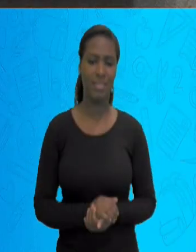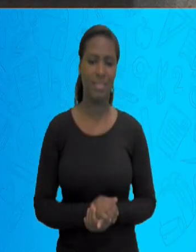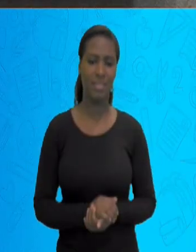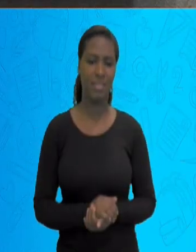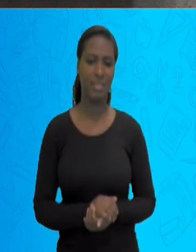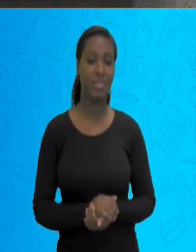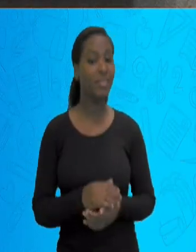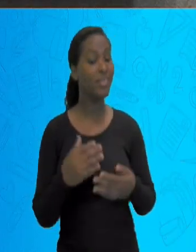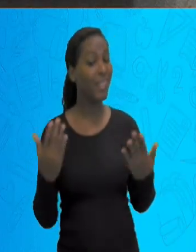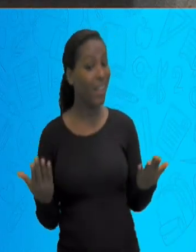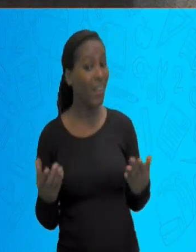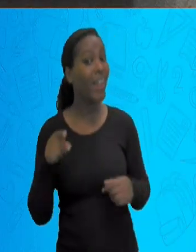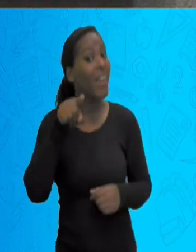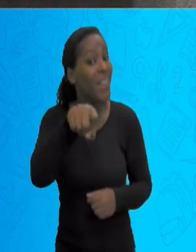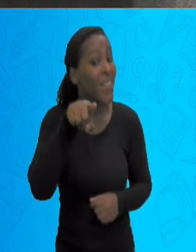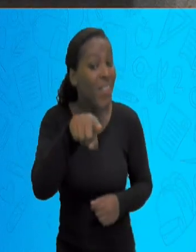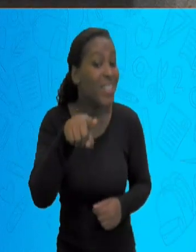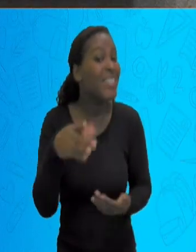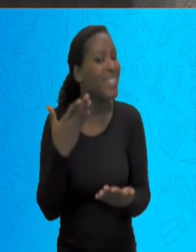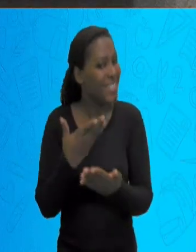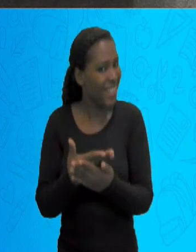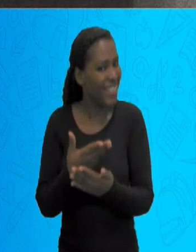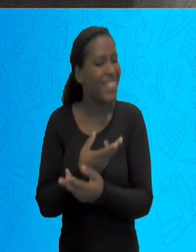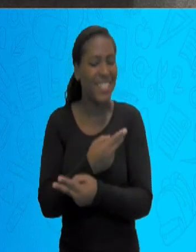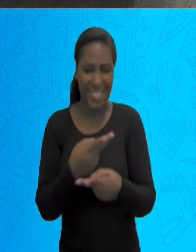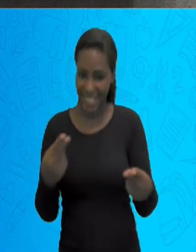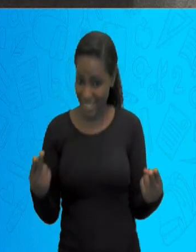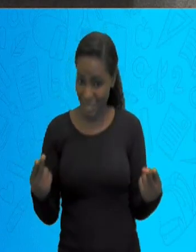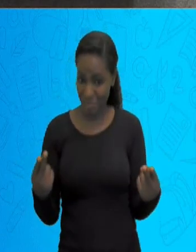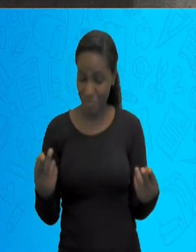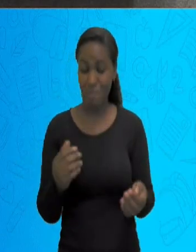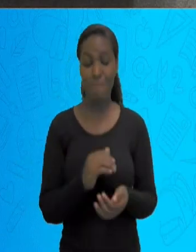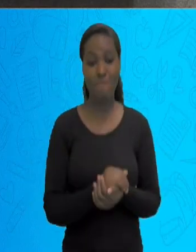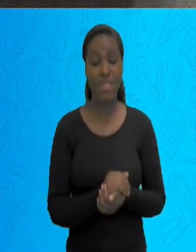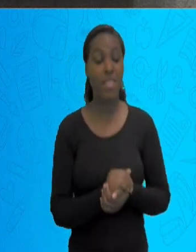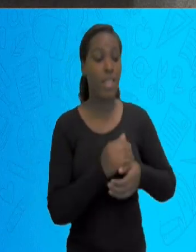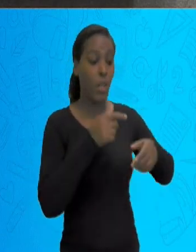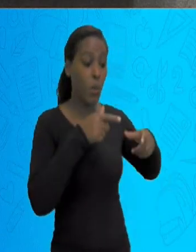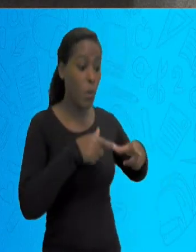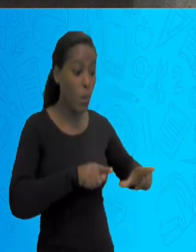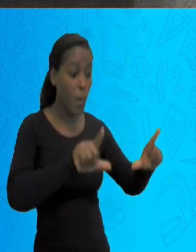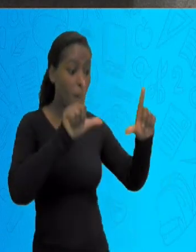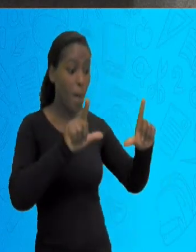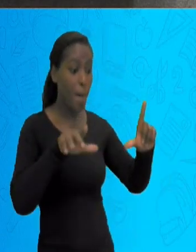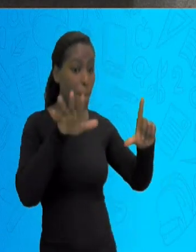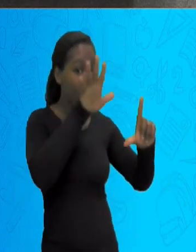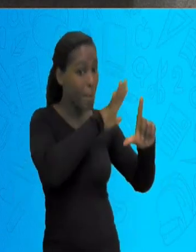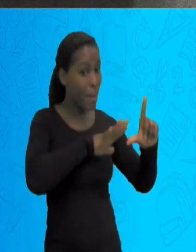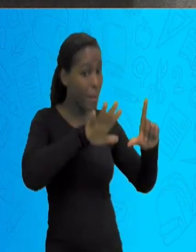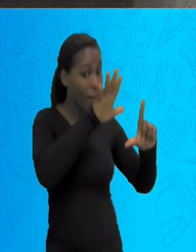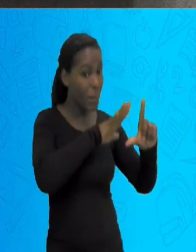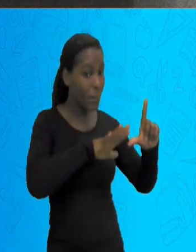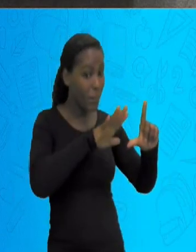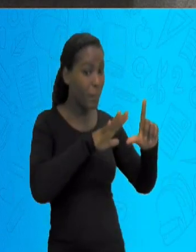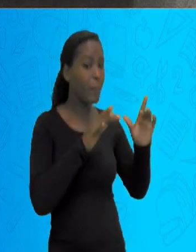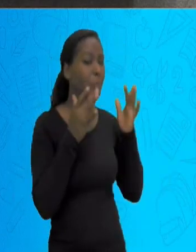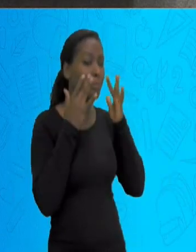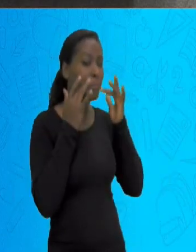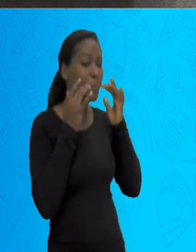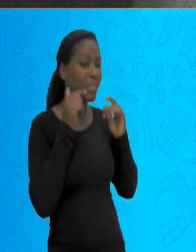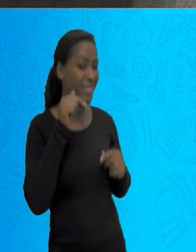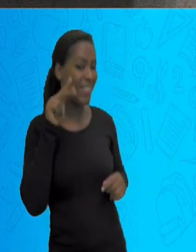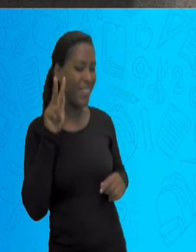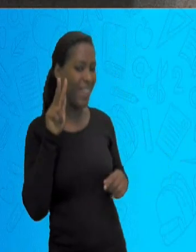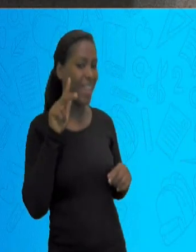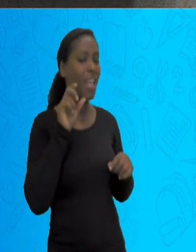E agora é com vocês, estudantes. E para acessar nossa plataforma SMED GV, basta apontar